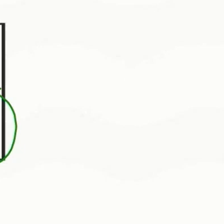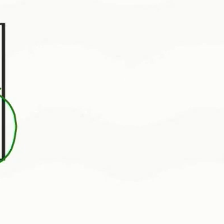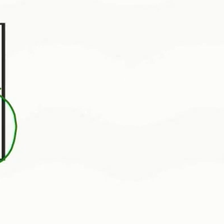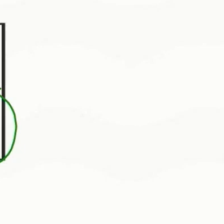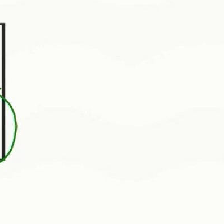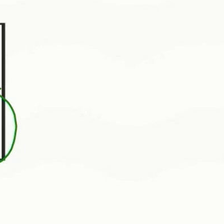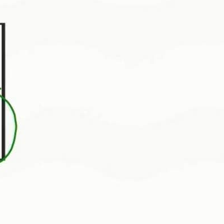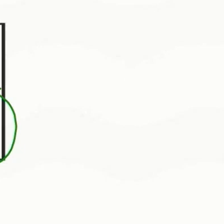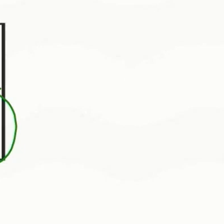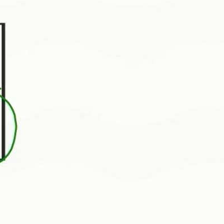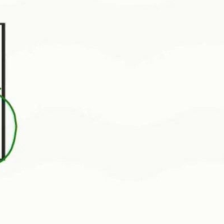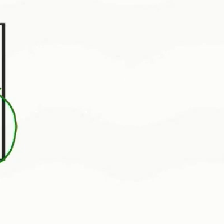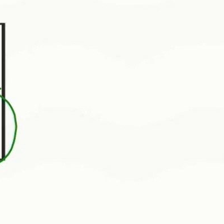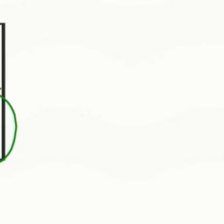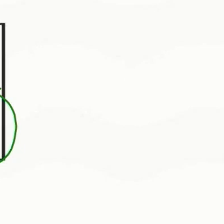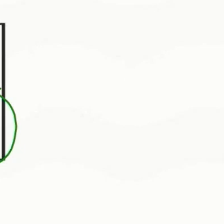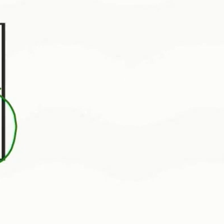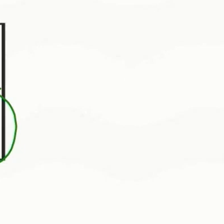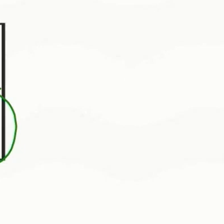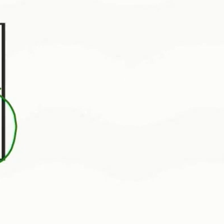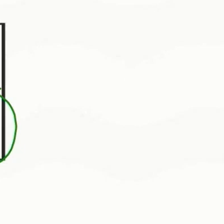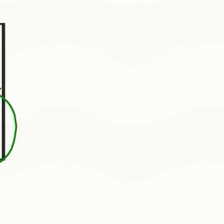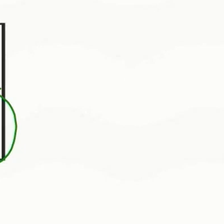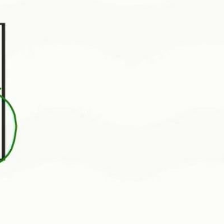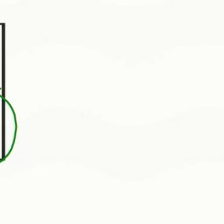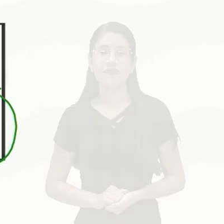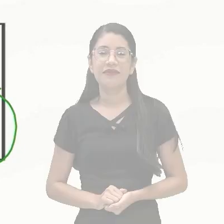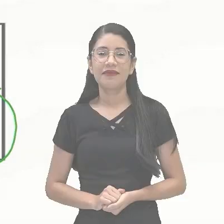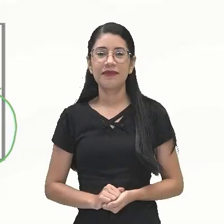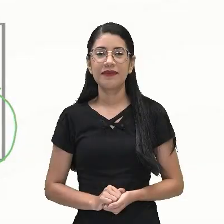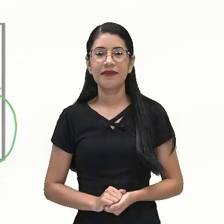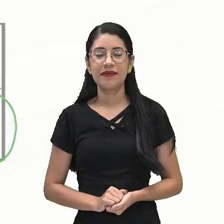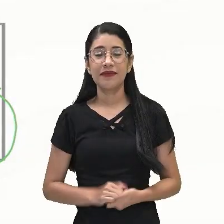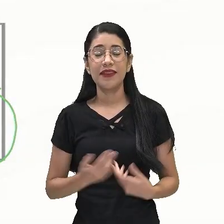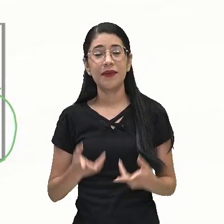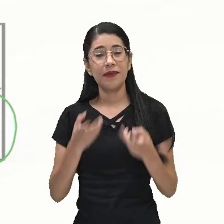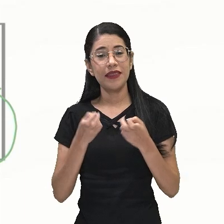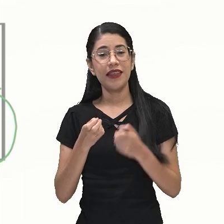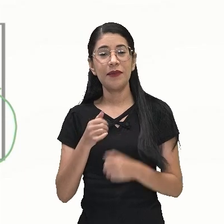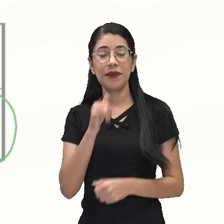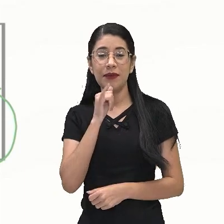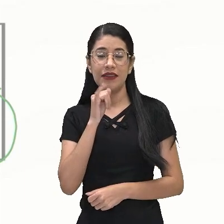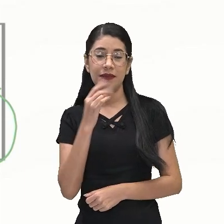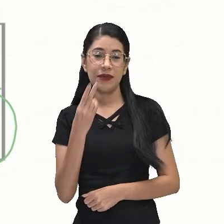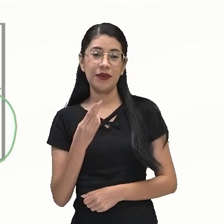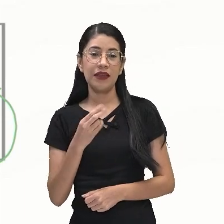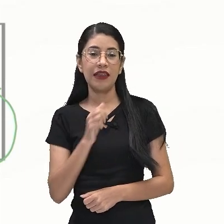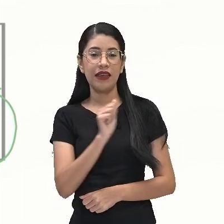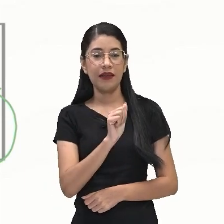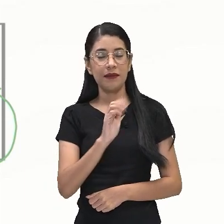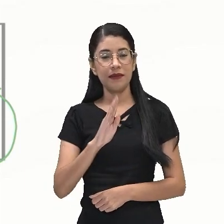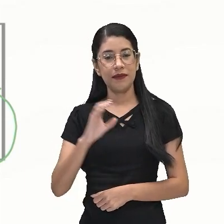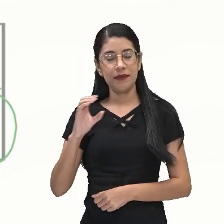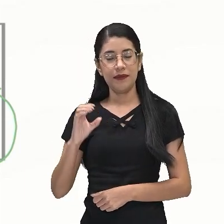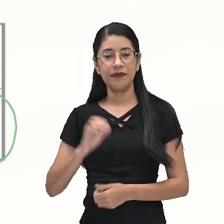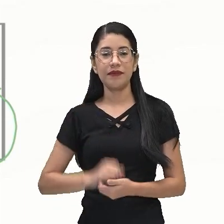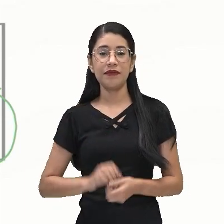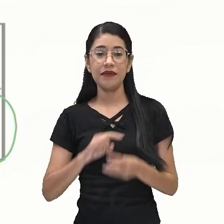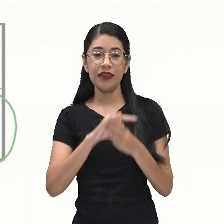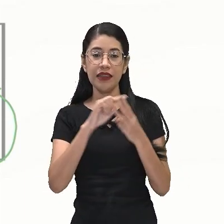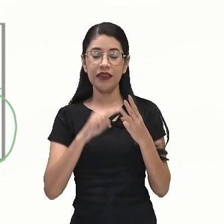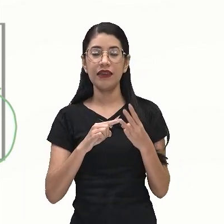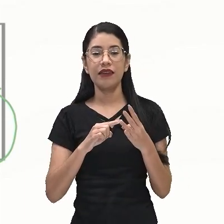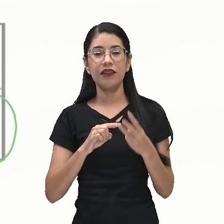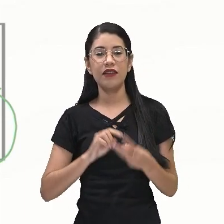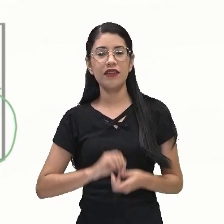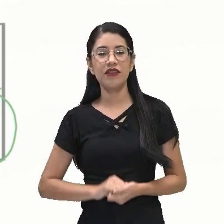assim? Ó, observe que aqui no nosso segundo exemplo, nós temos A, B e C. Nós temos 3